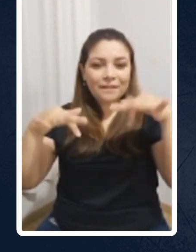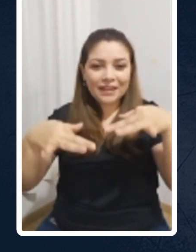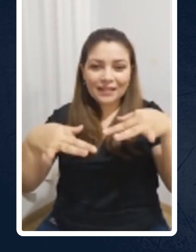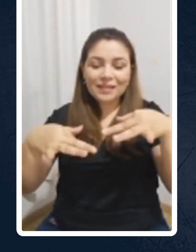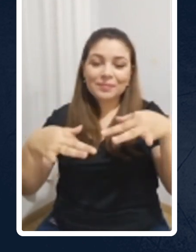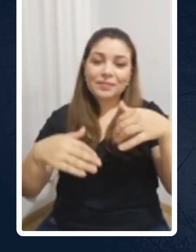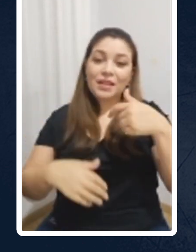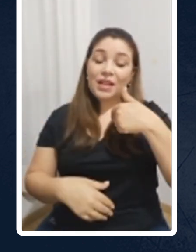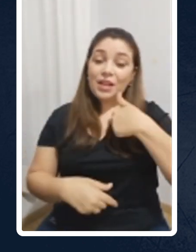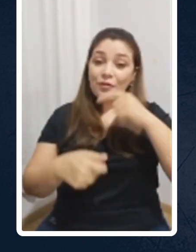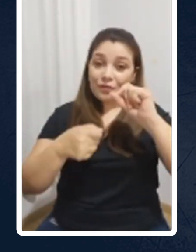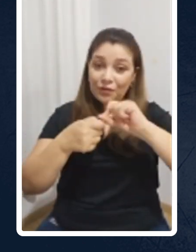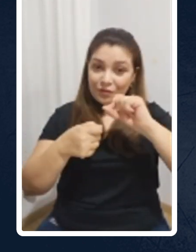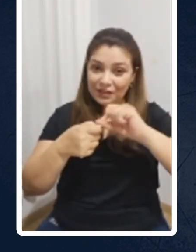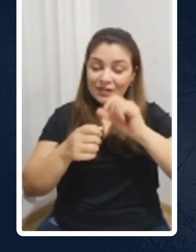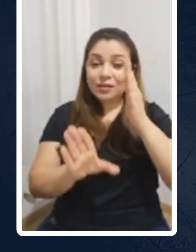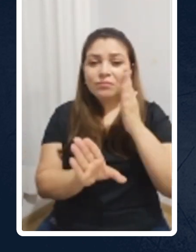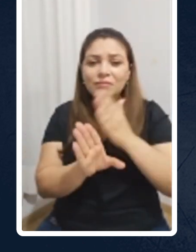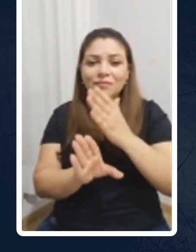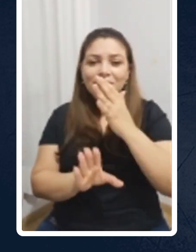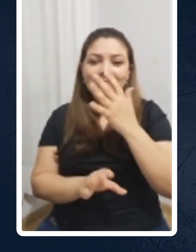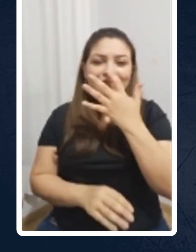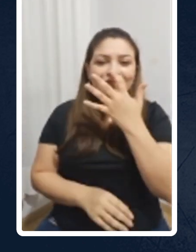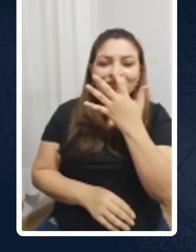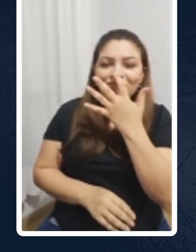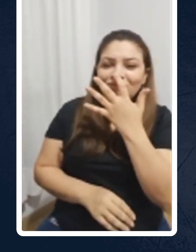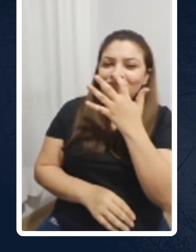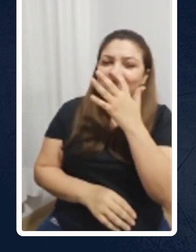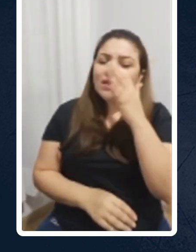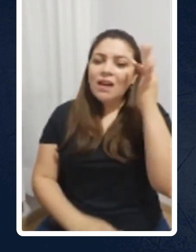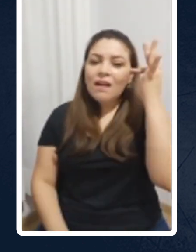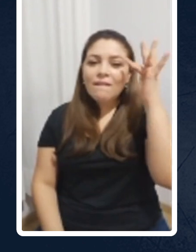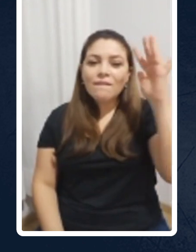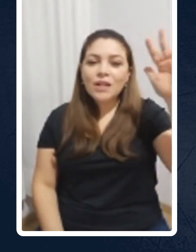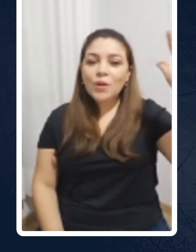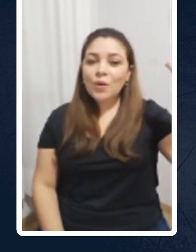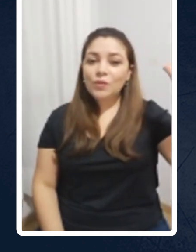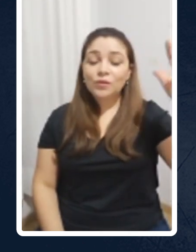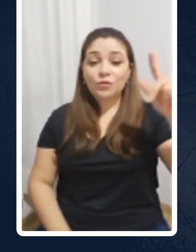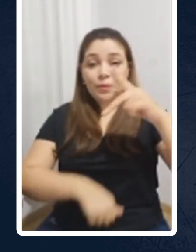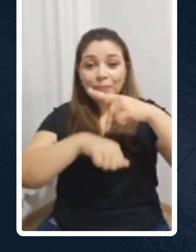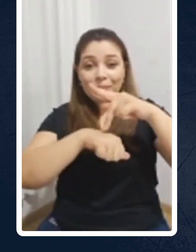inspirada por um filósofo grego